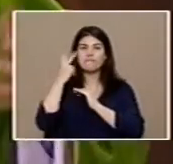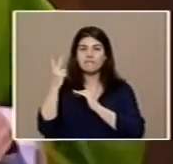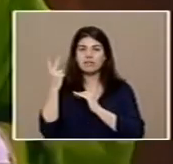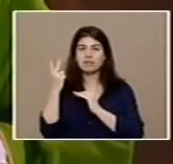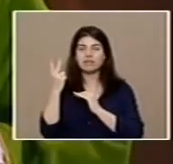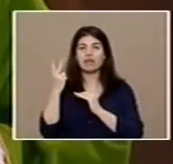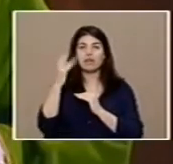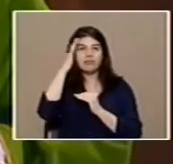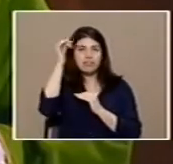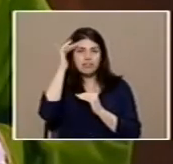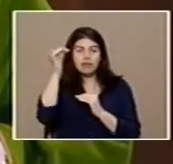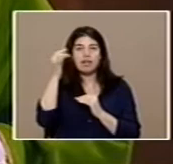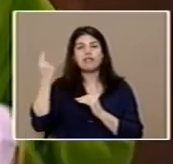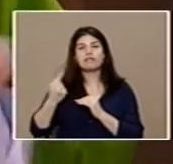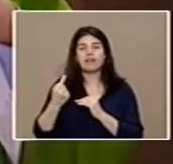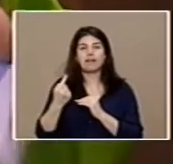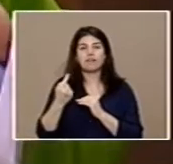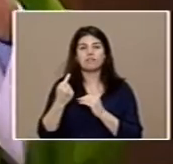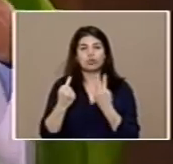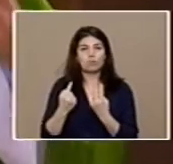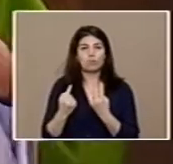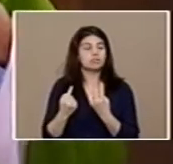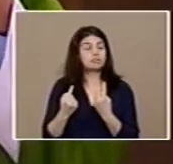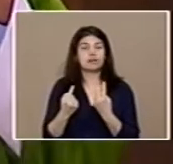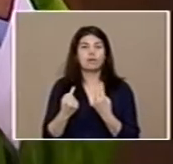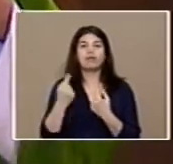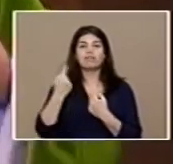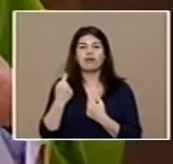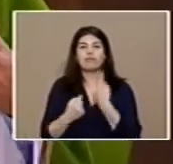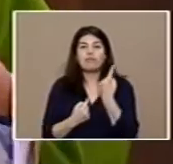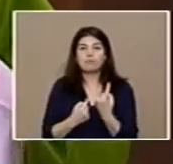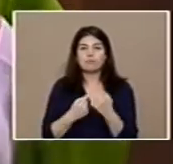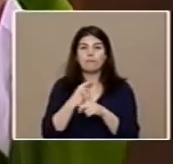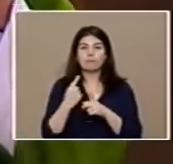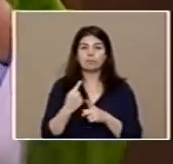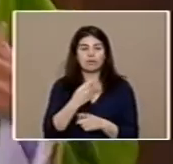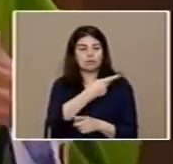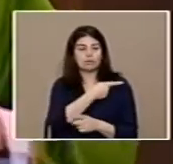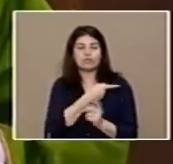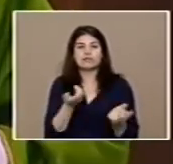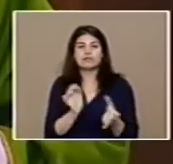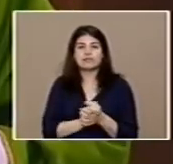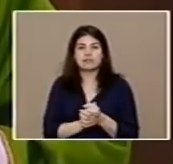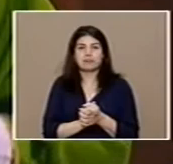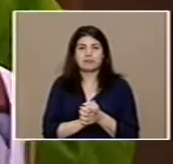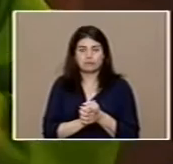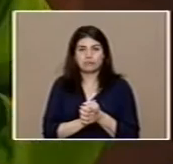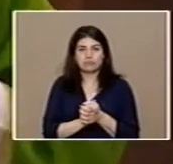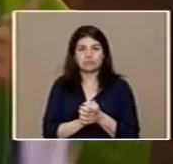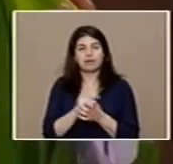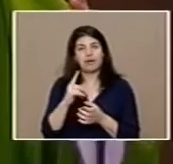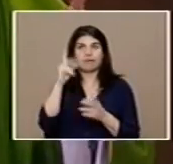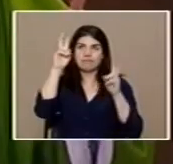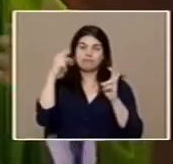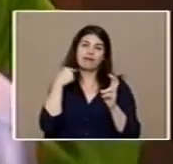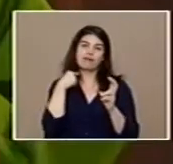unidade de ideias e este é o grande desafio criar comunhão criar a unidade é